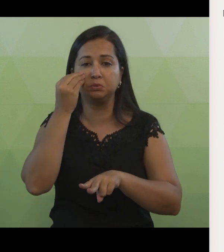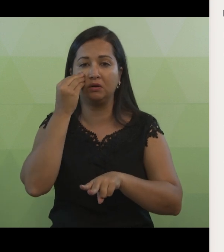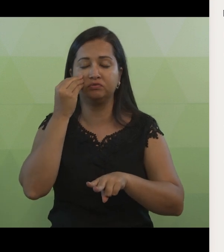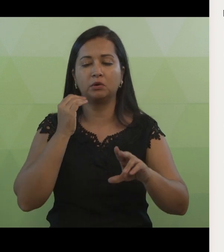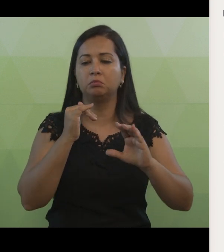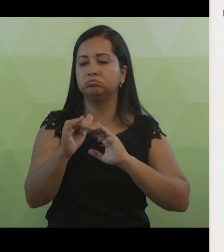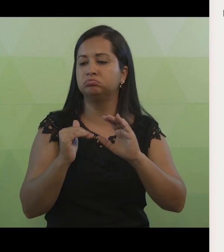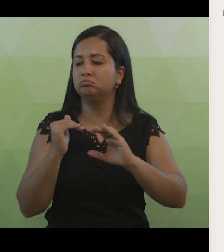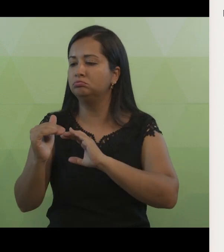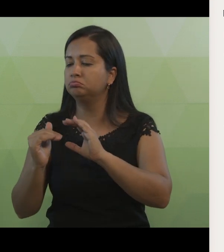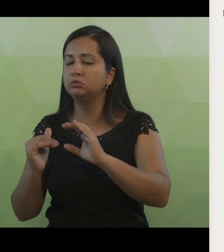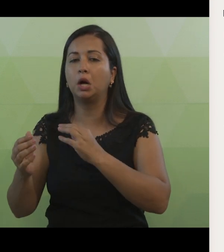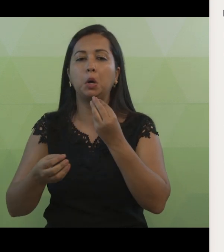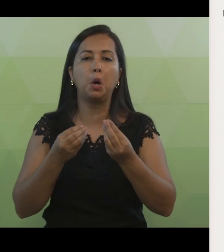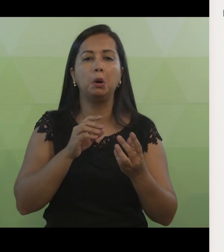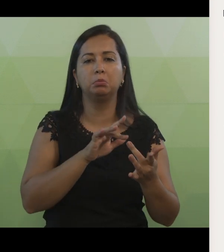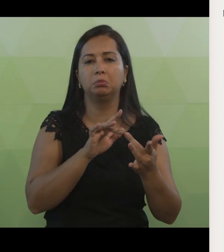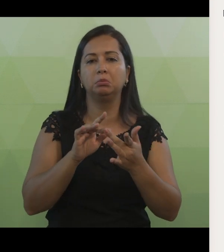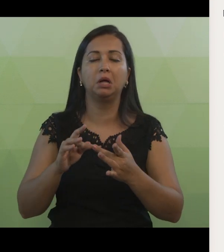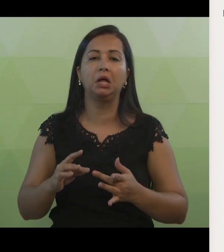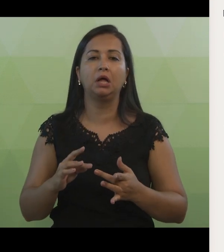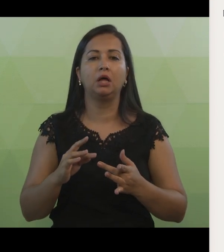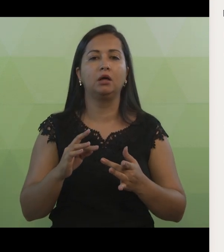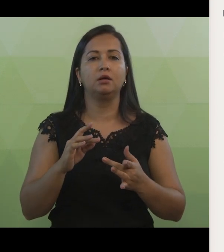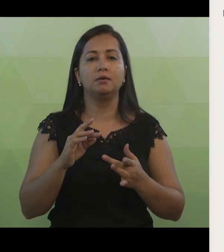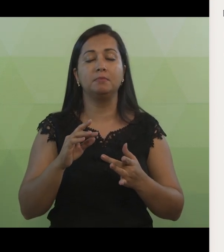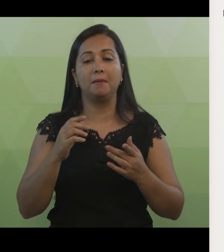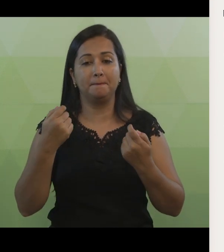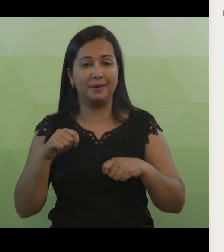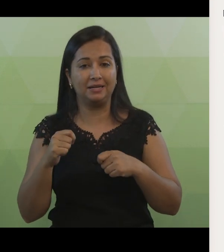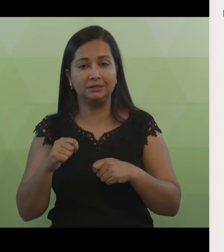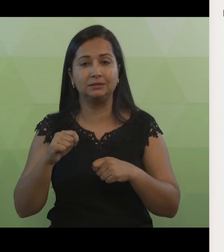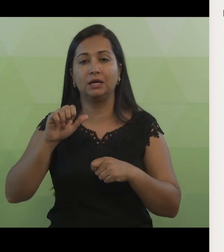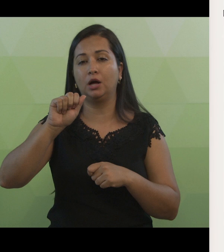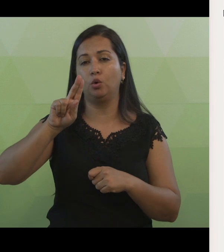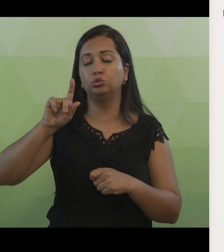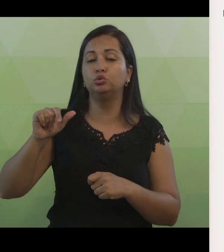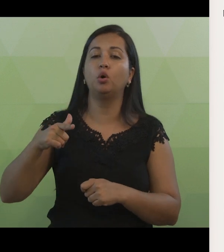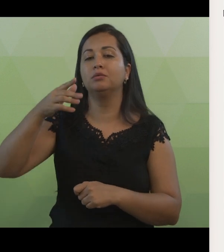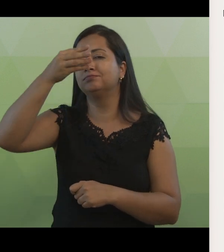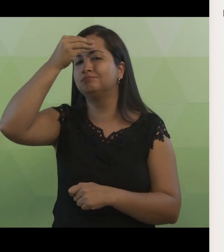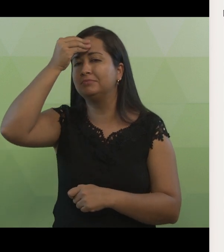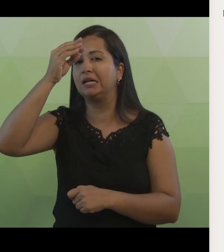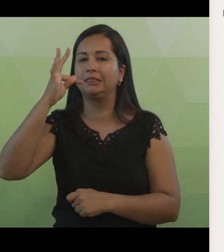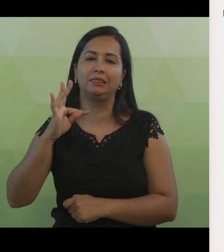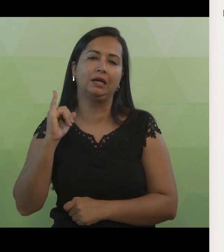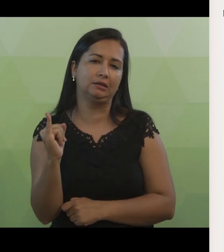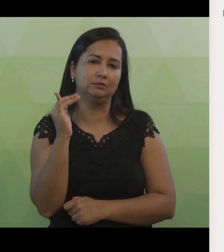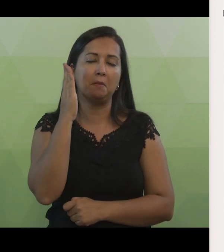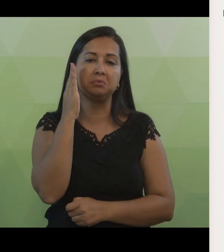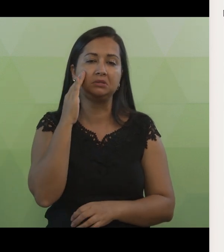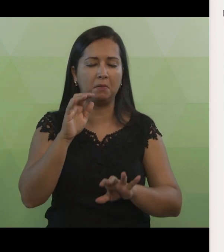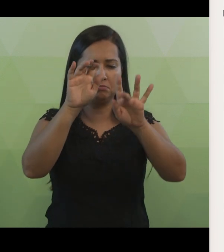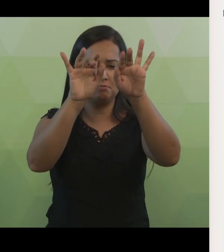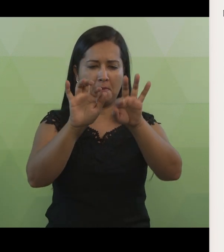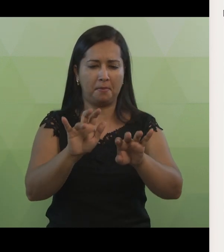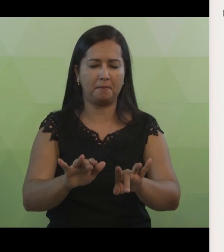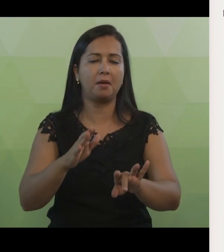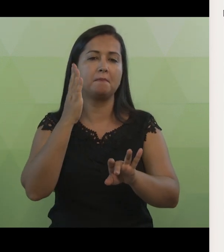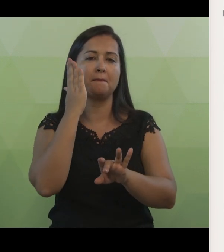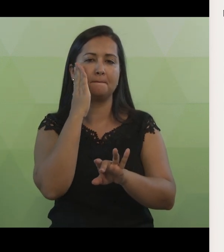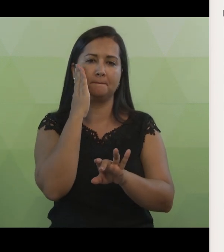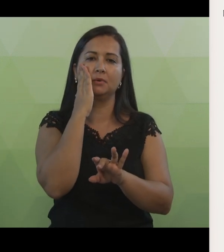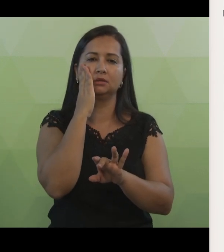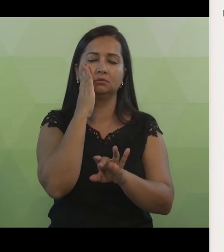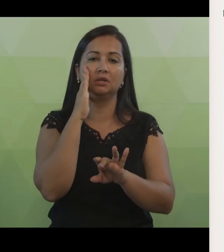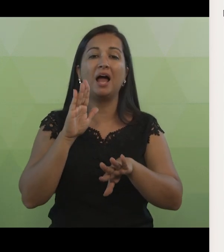transações possíveis. Porém, depende que o auditor tenha um alto conhecimento sobre TI, sobre o software utilizado e o processo a ser analisado.